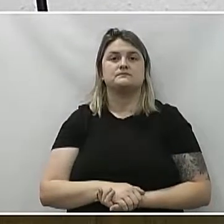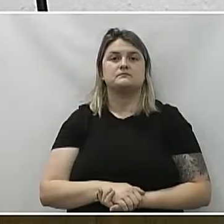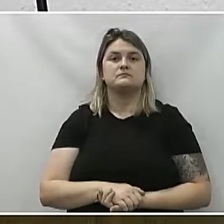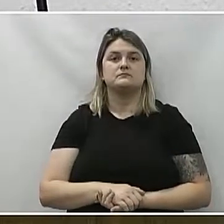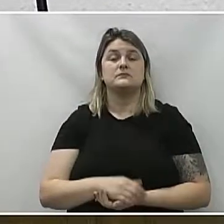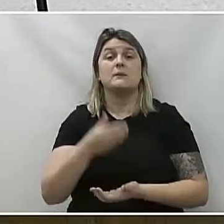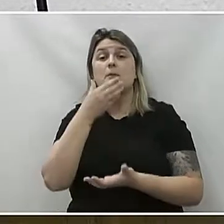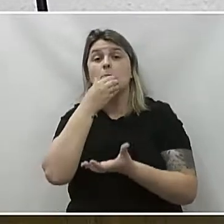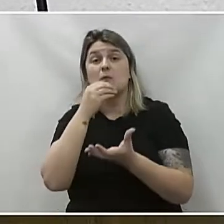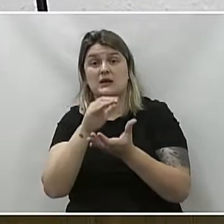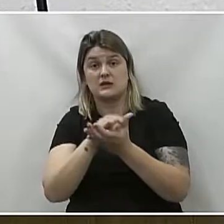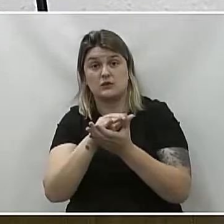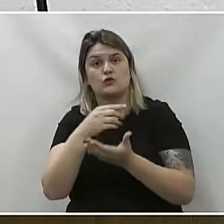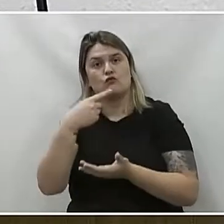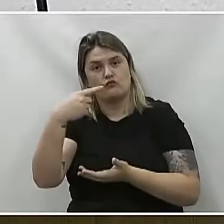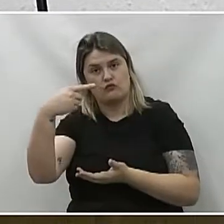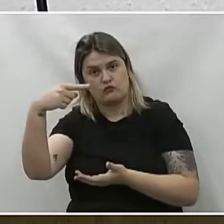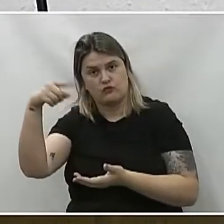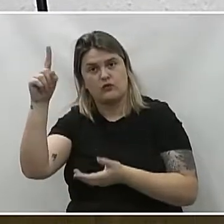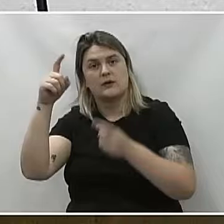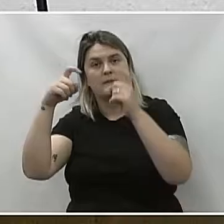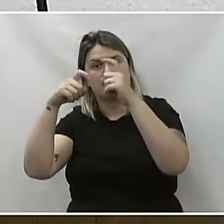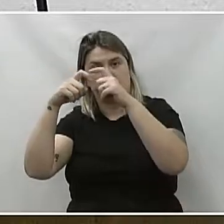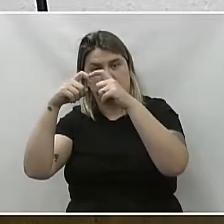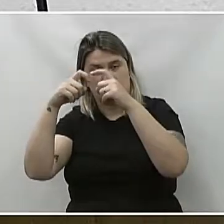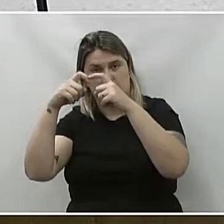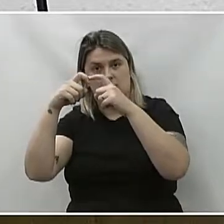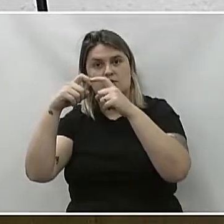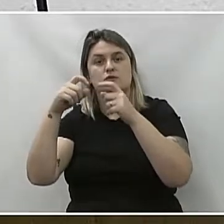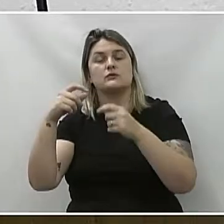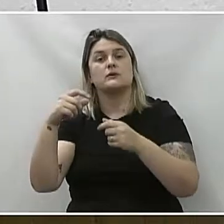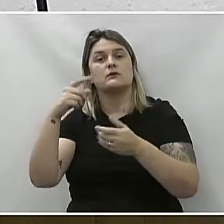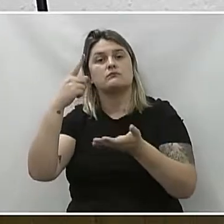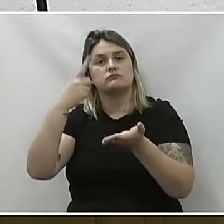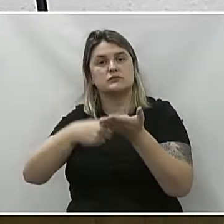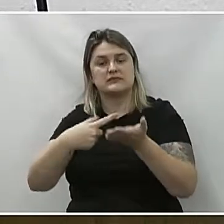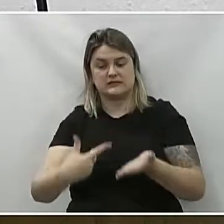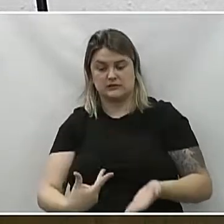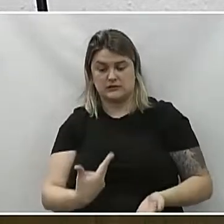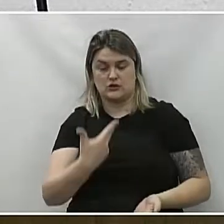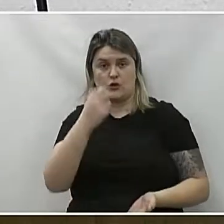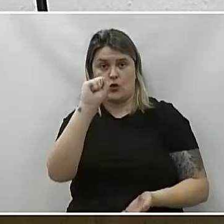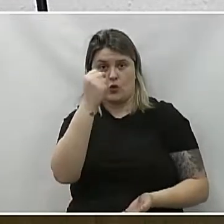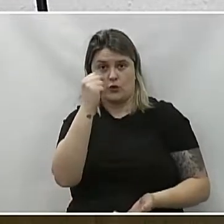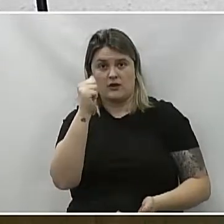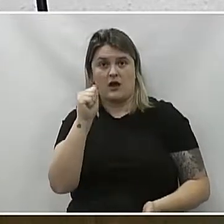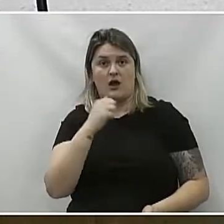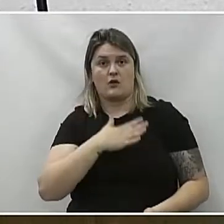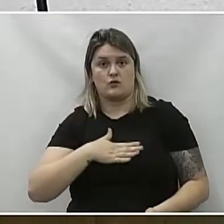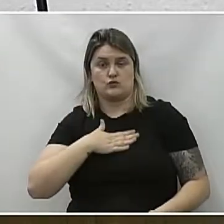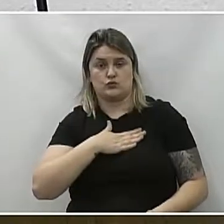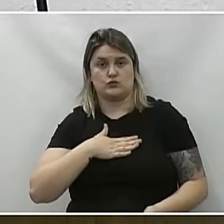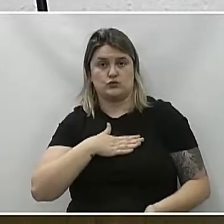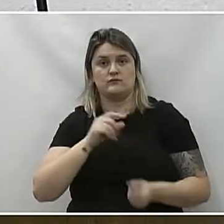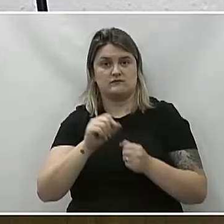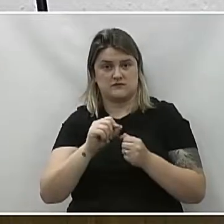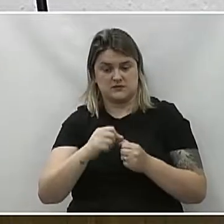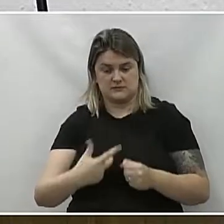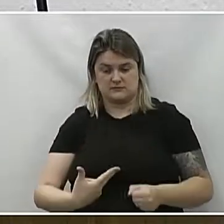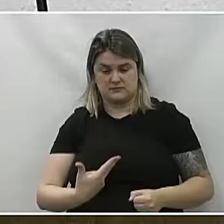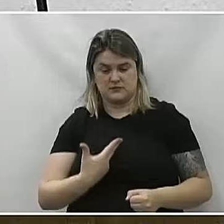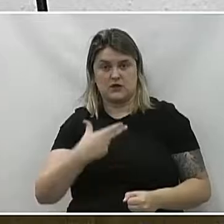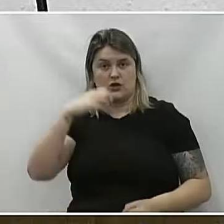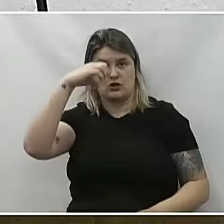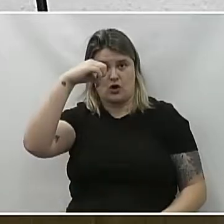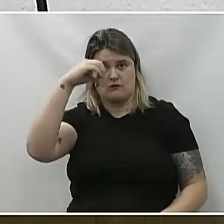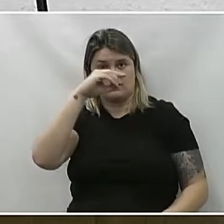Aí, o meu esposo foi, consultou com o oncologista, foi marcado a cirurgia para o dia 8 de agosto, ele foi operado no dia 8 de agosto, ele ficou